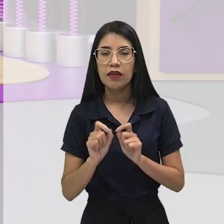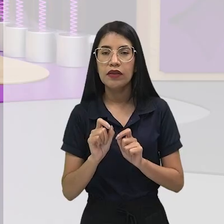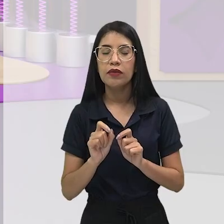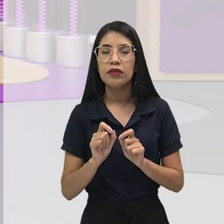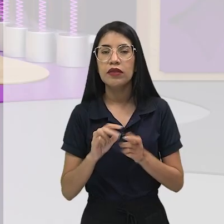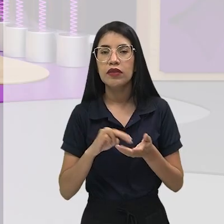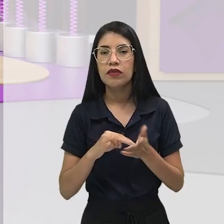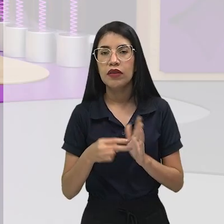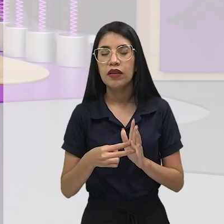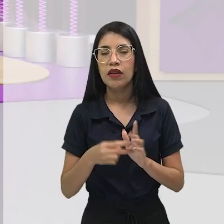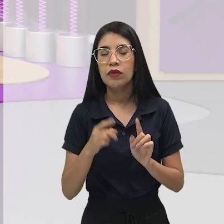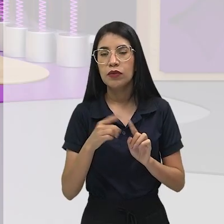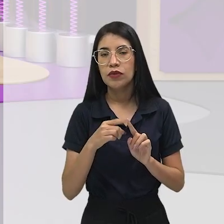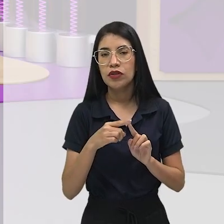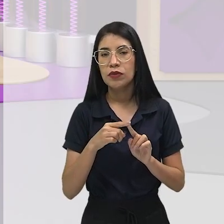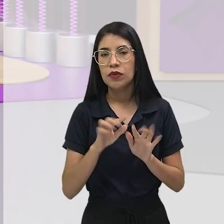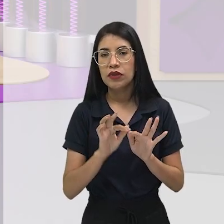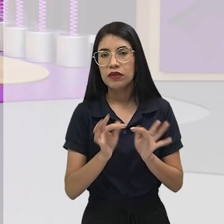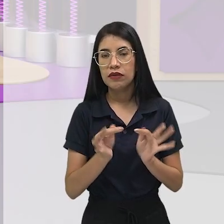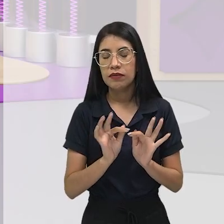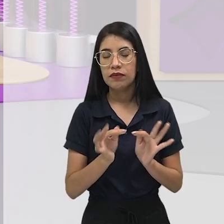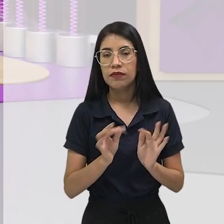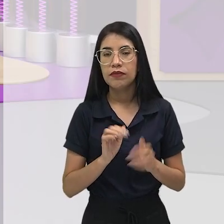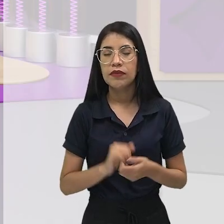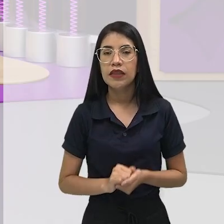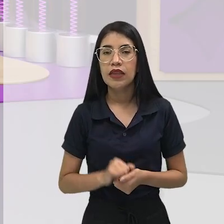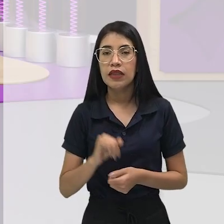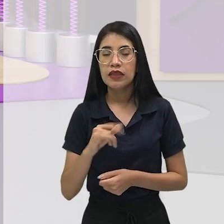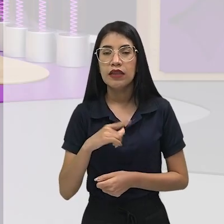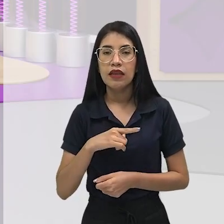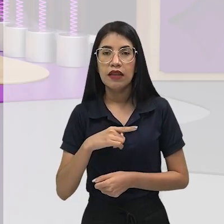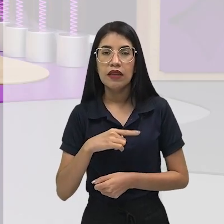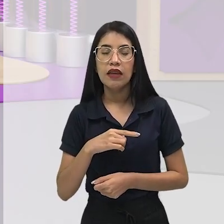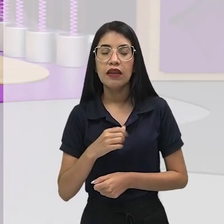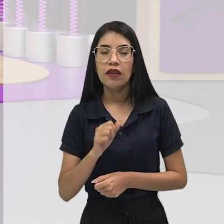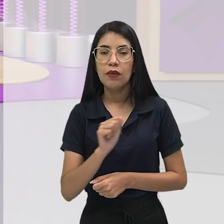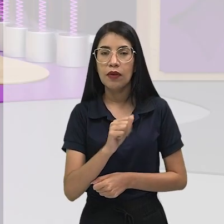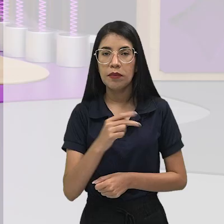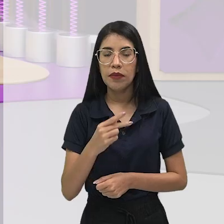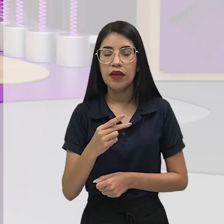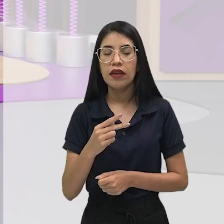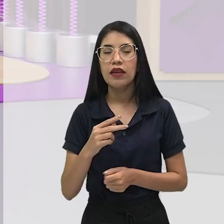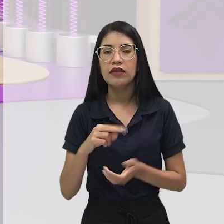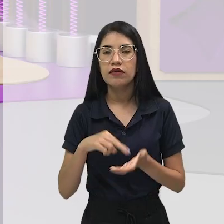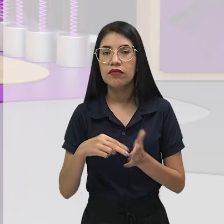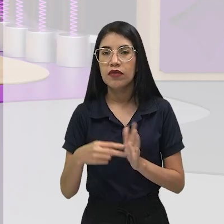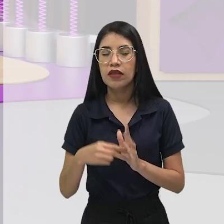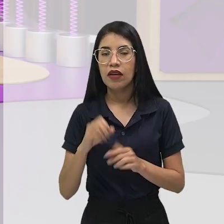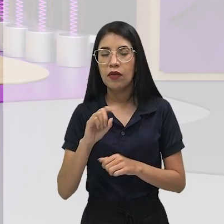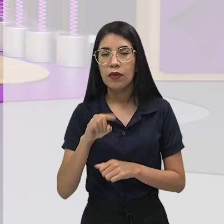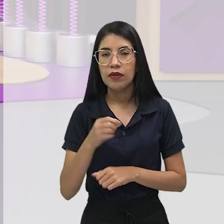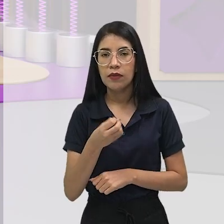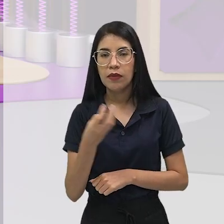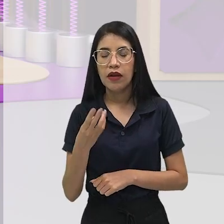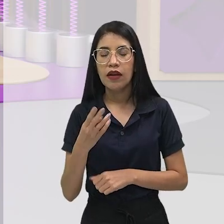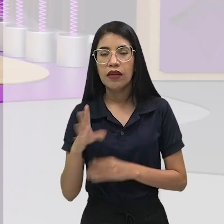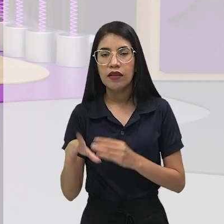é uma dízima periódica simples. E tendo este valor, ela é uma dízima periódica